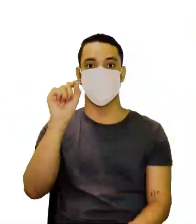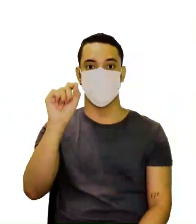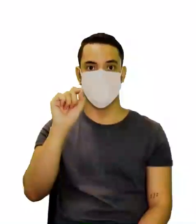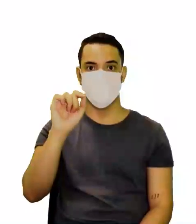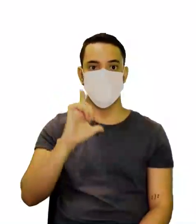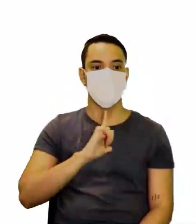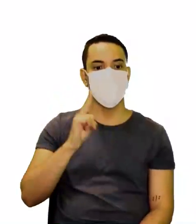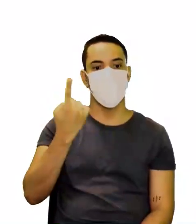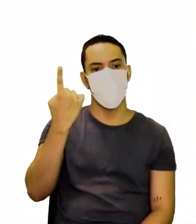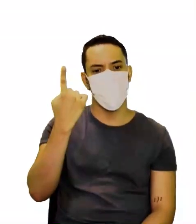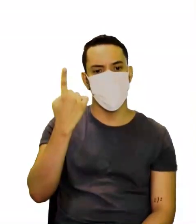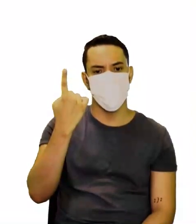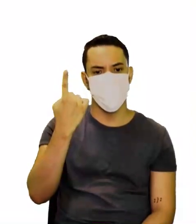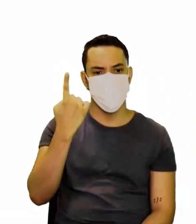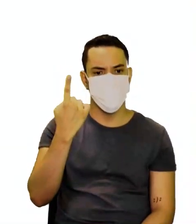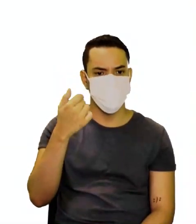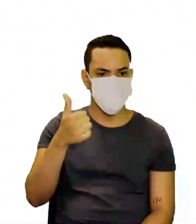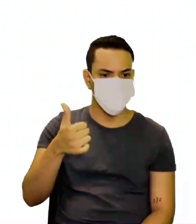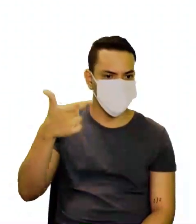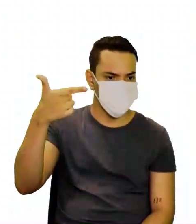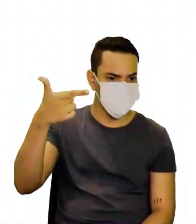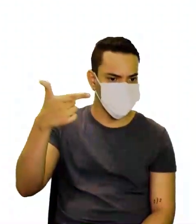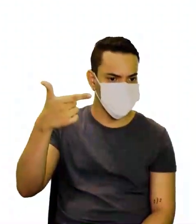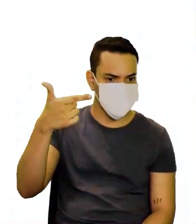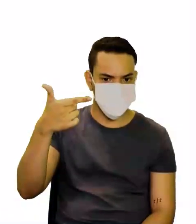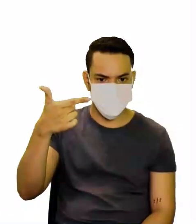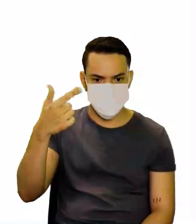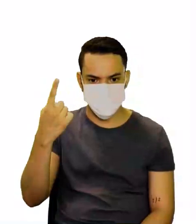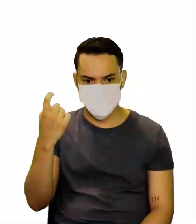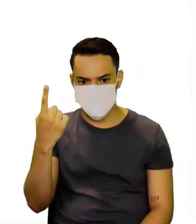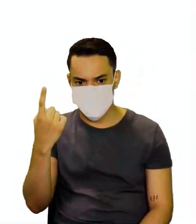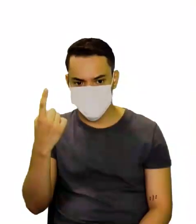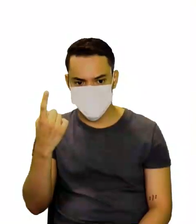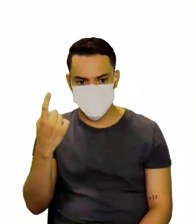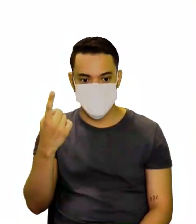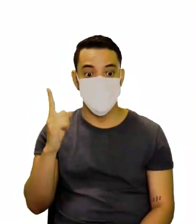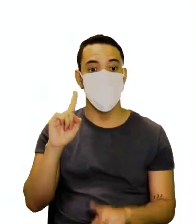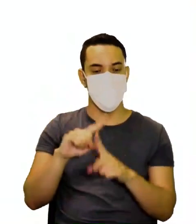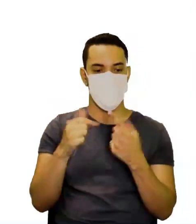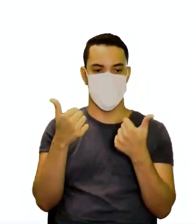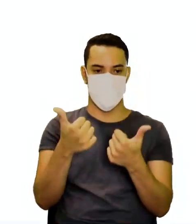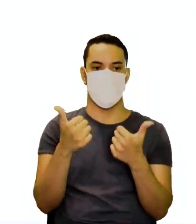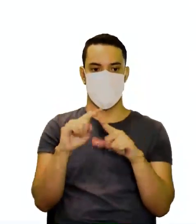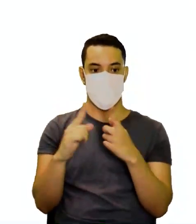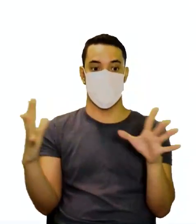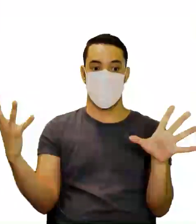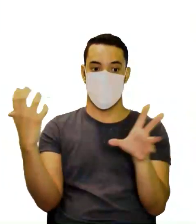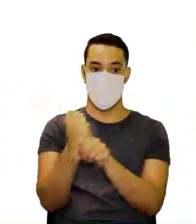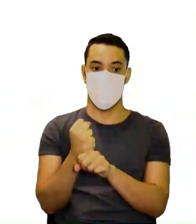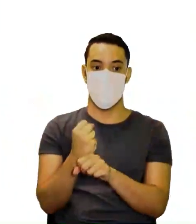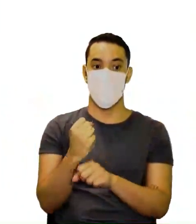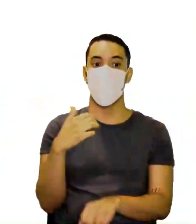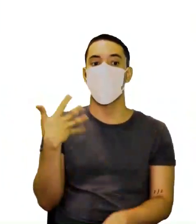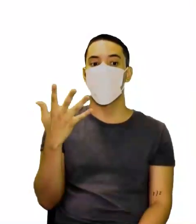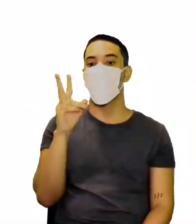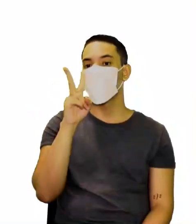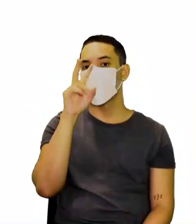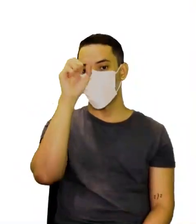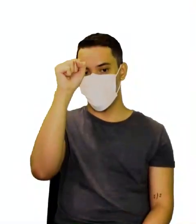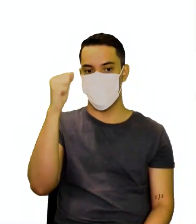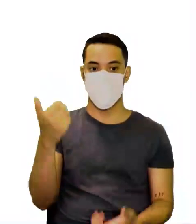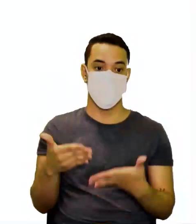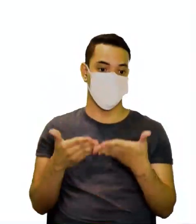só tem uma alternativa com 12, né? Mas tudo bem, vamos calcular A força aqui que ele está pedindo, pessoal,